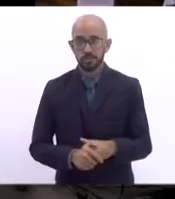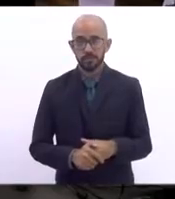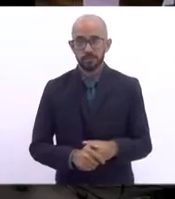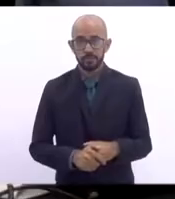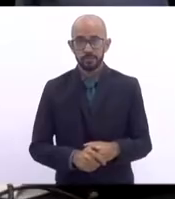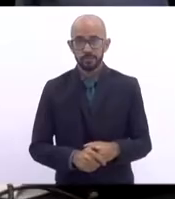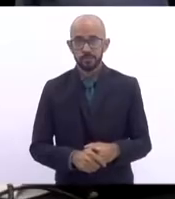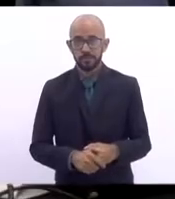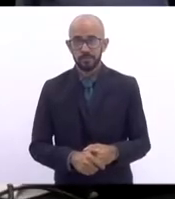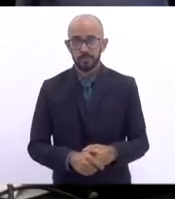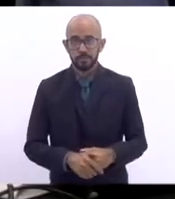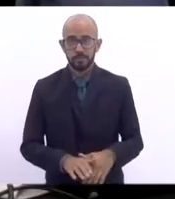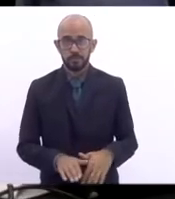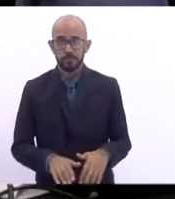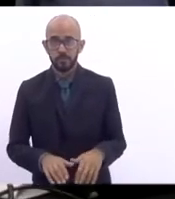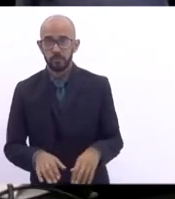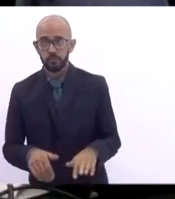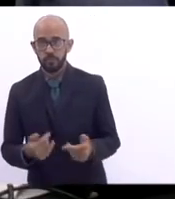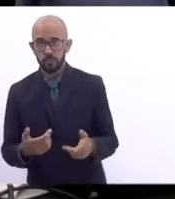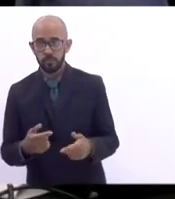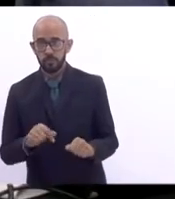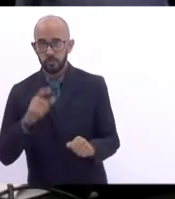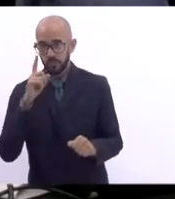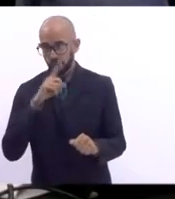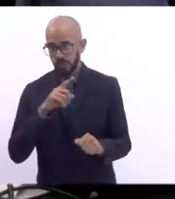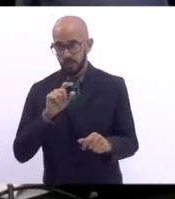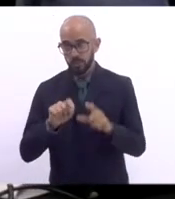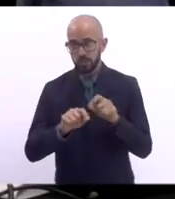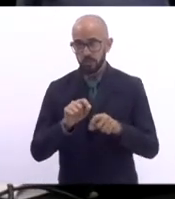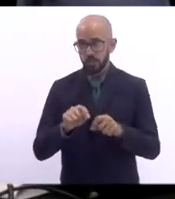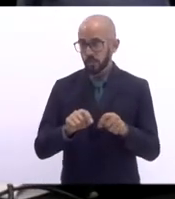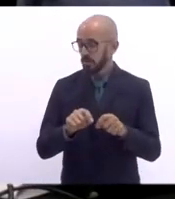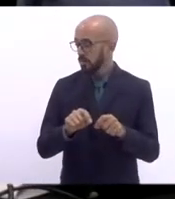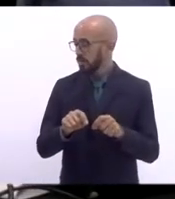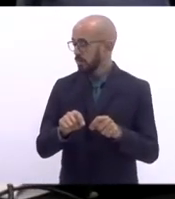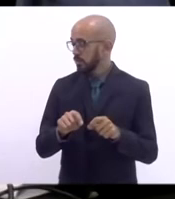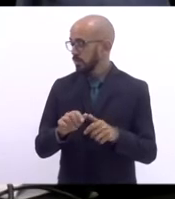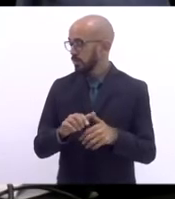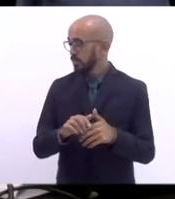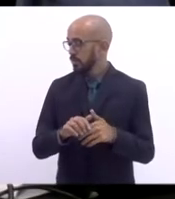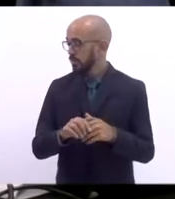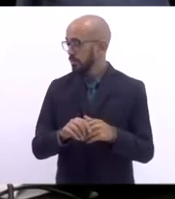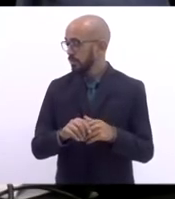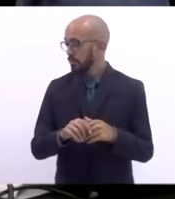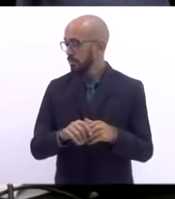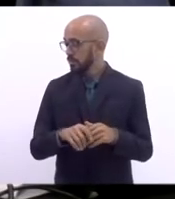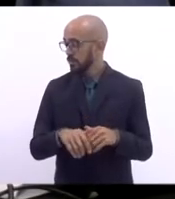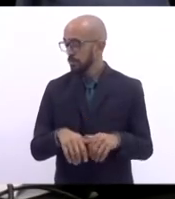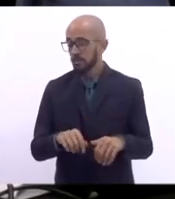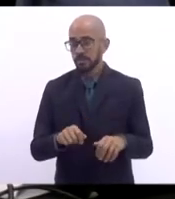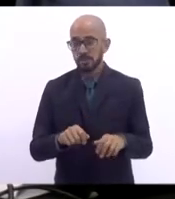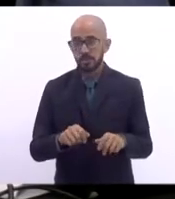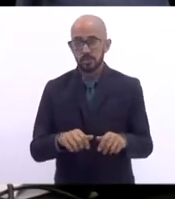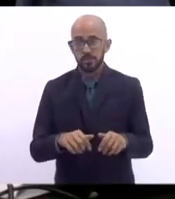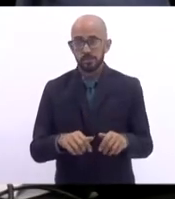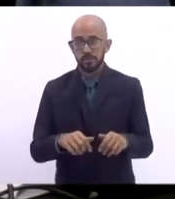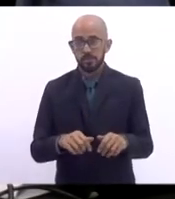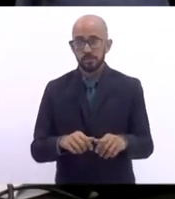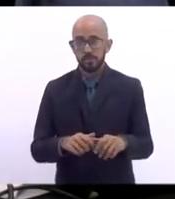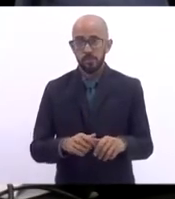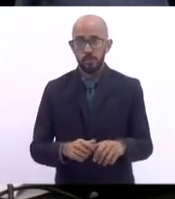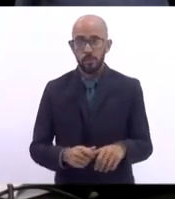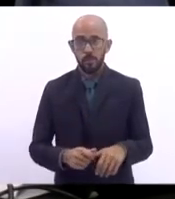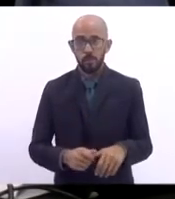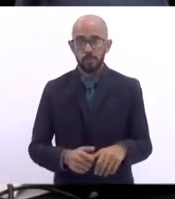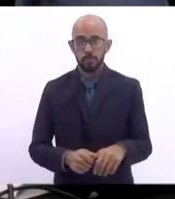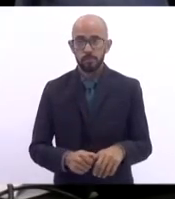nesse período que a gente tá É nesse interregno entre o antigo regime de recuperação